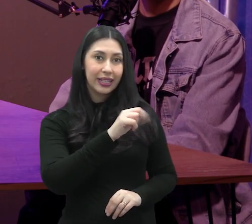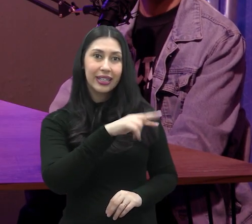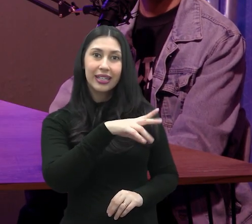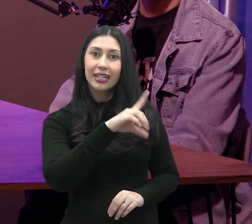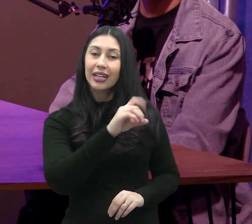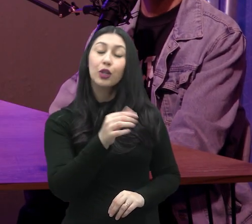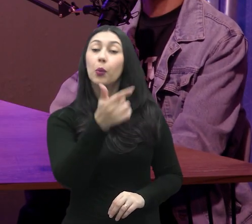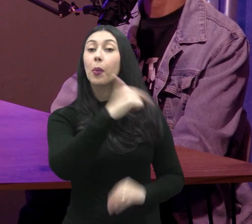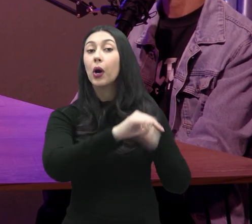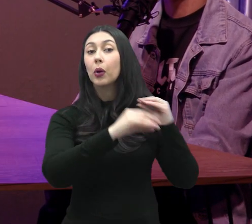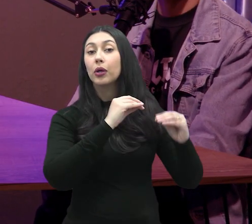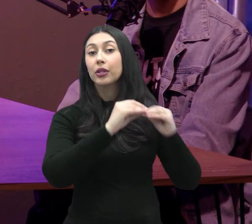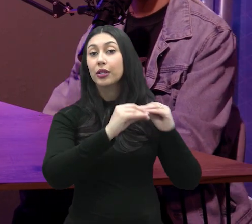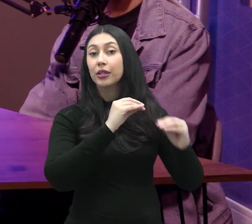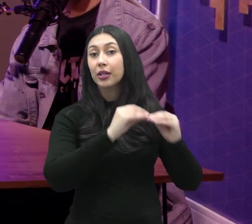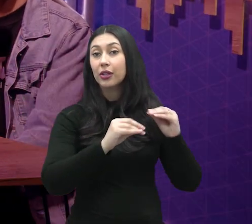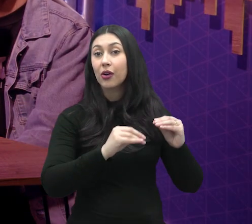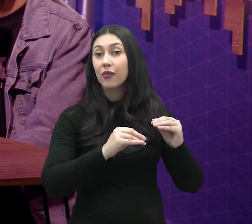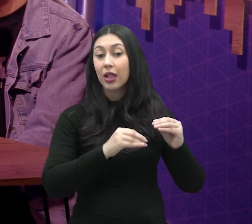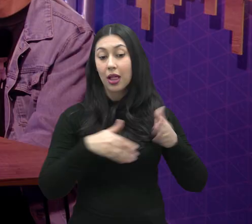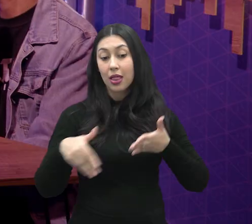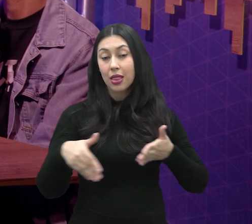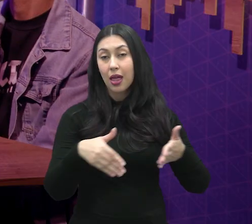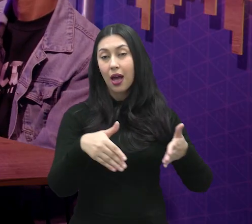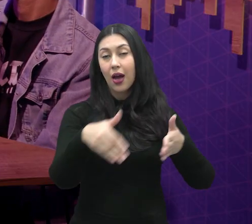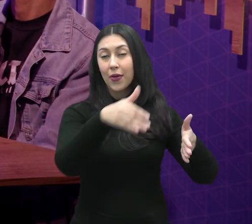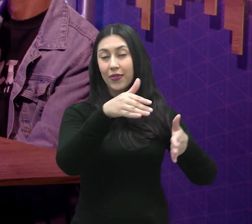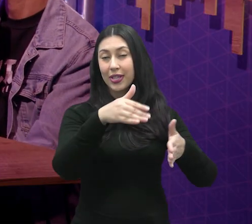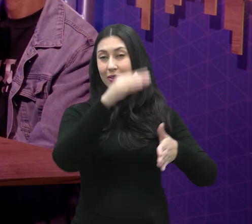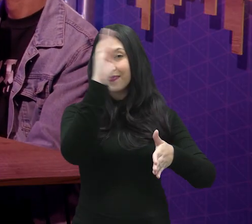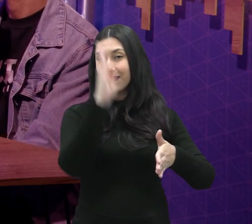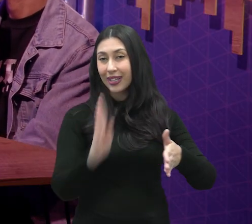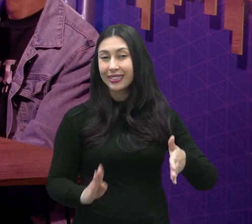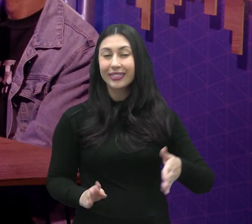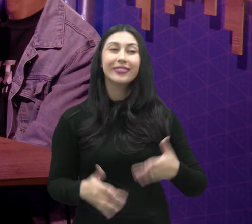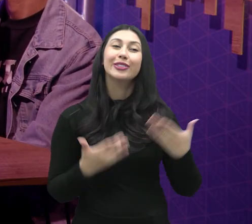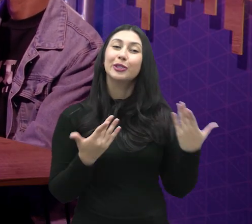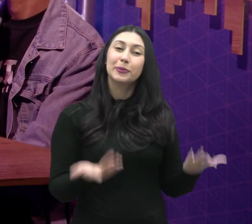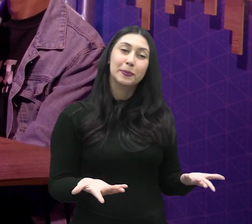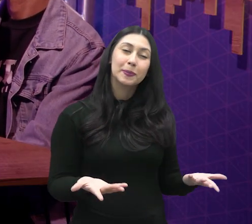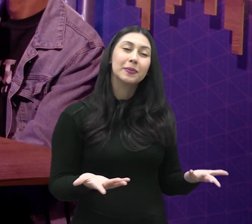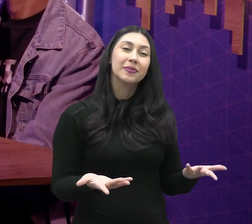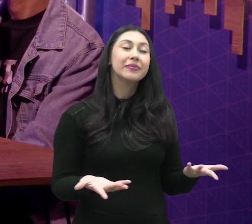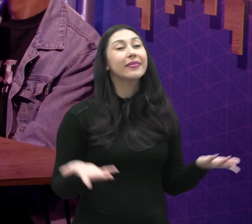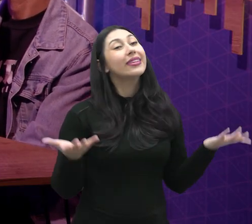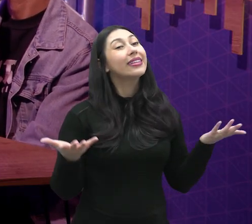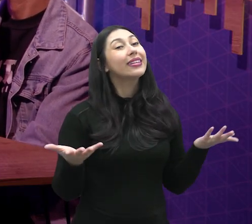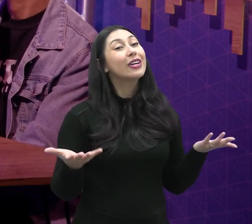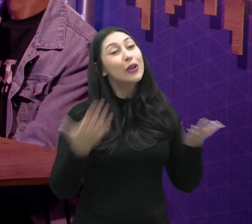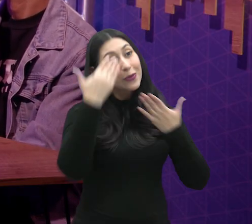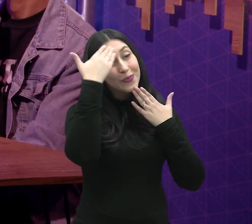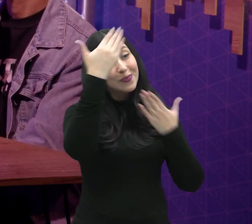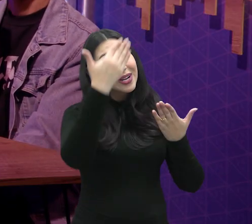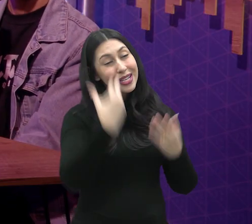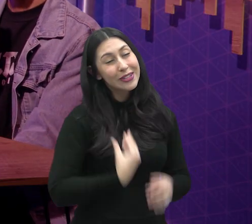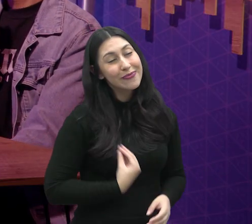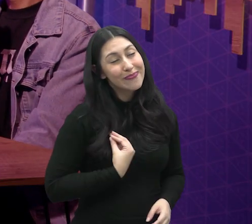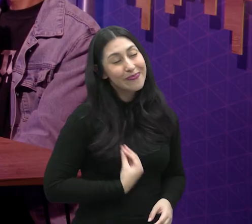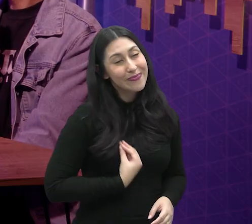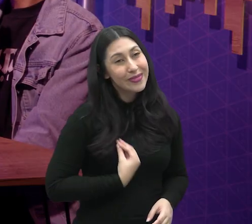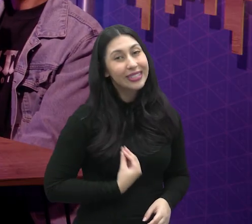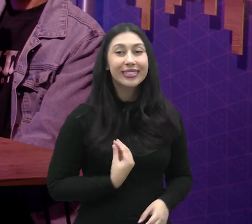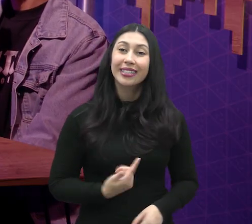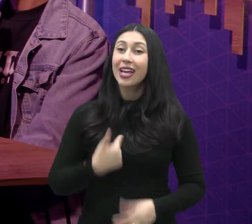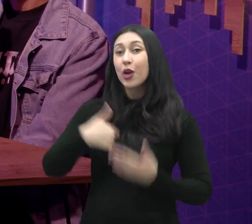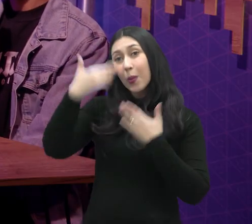outro sucesso gigantesco, a Avenida Brasil. É isso, fica aí então. E é isso, Vi. Muito obrigada pela sua